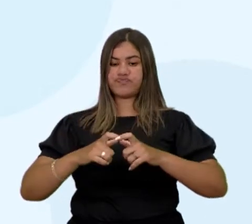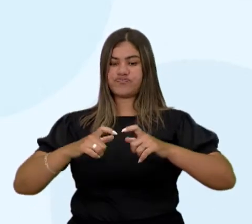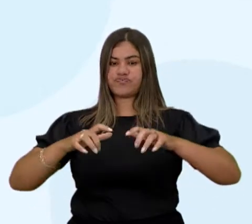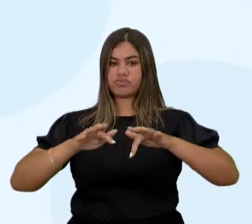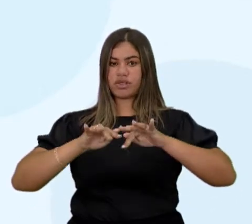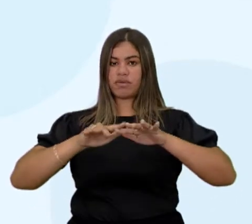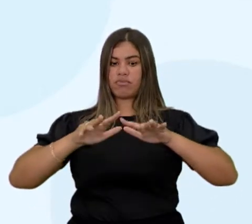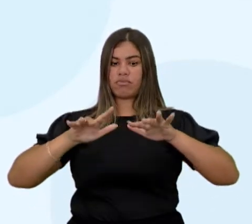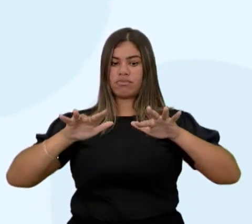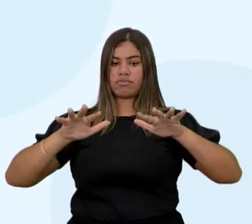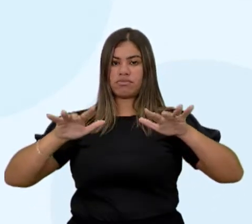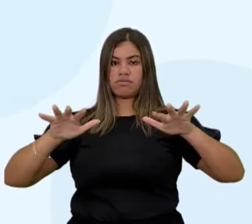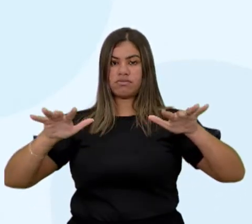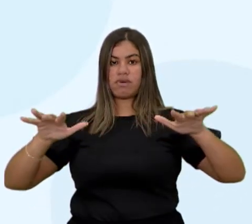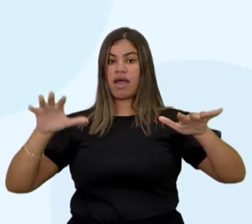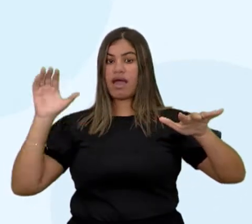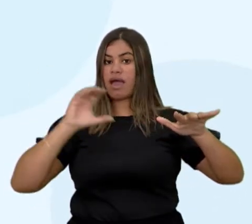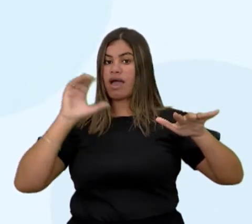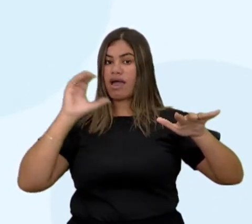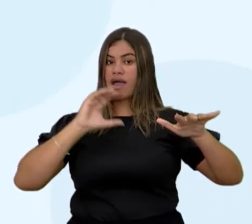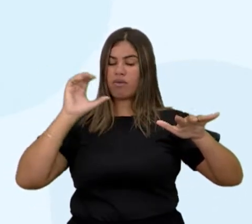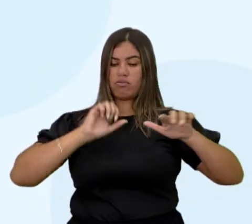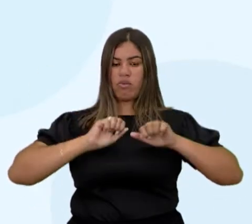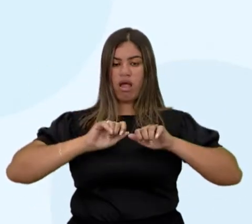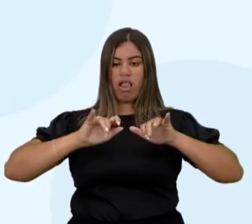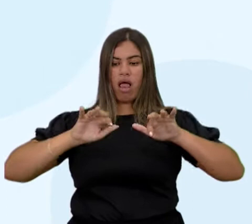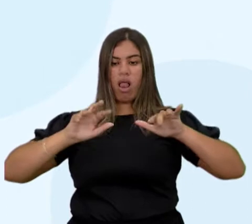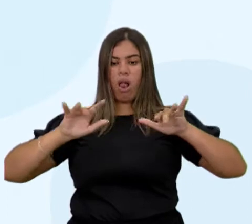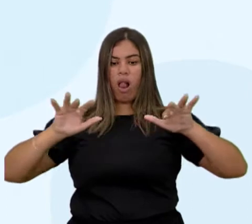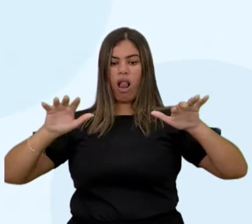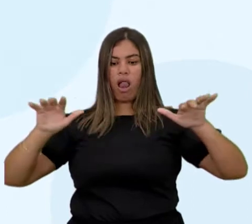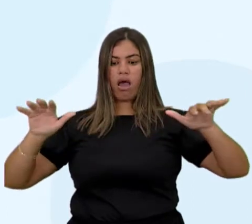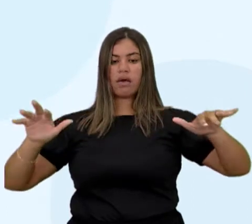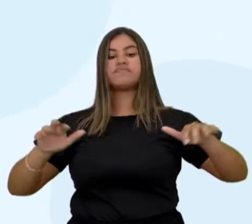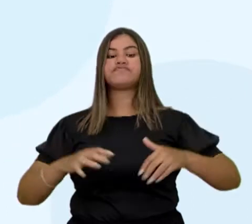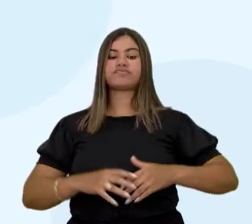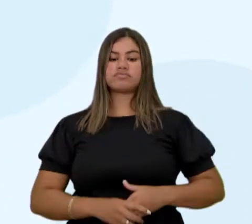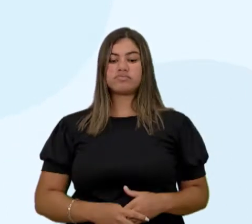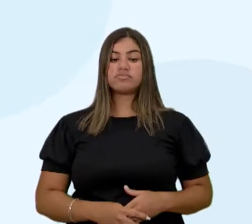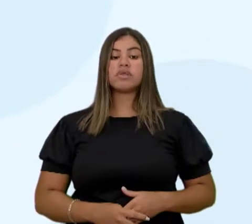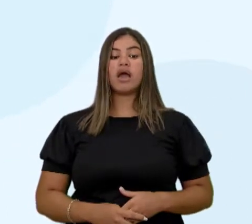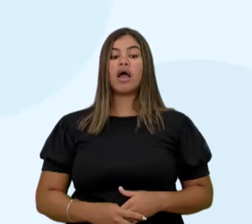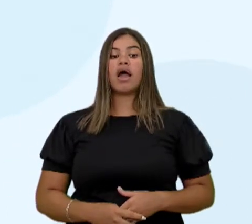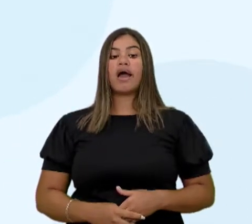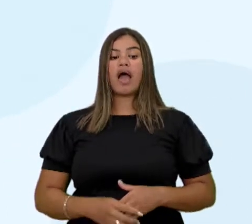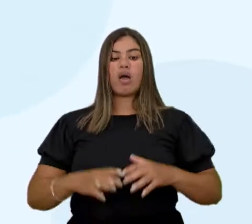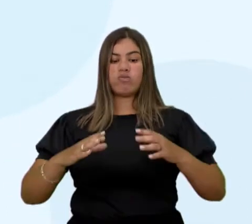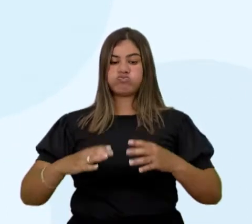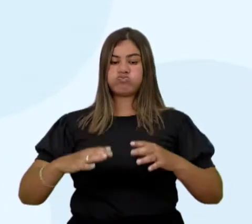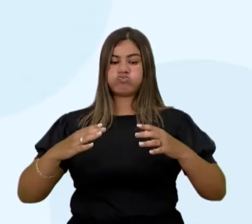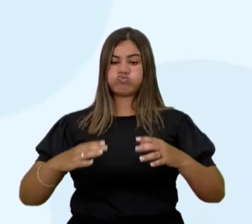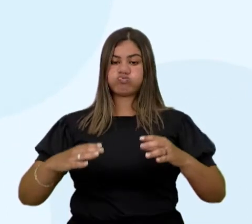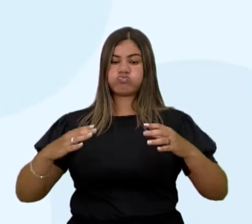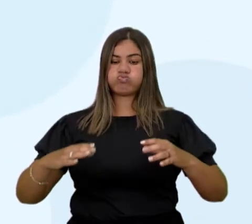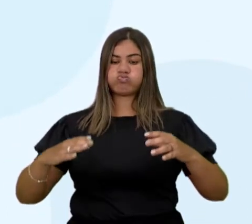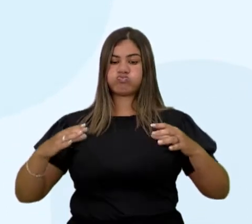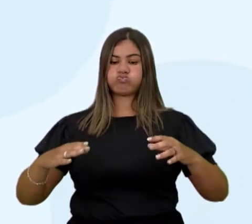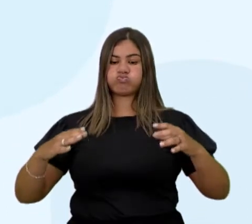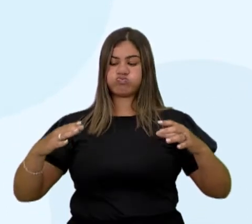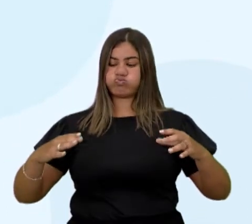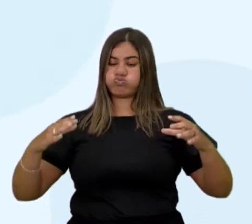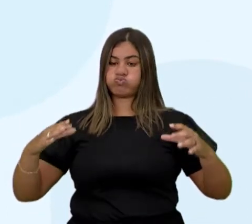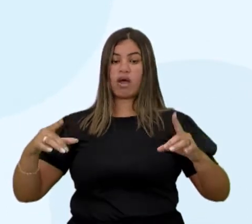estendeu-se a uma velocidade incrível de maneira simultânea. À medida que o universo se expandia, as